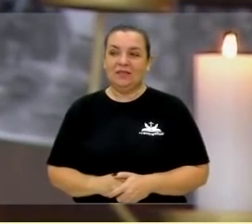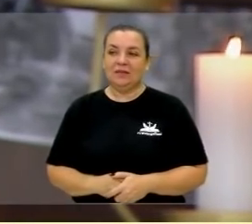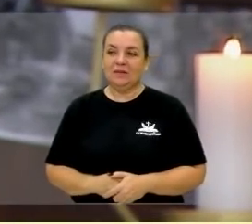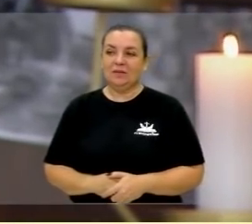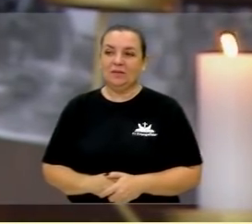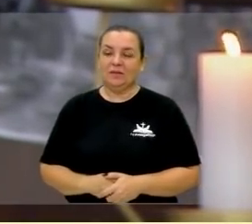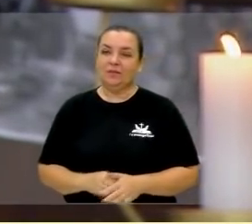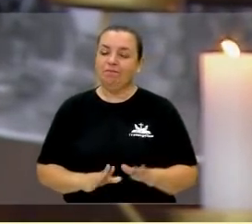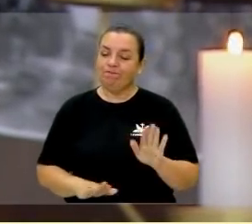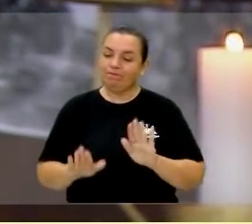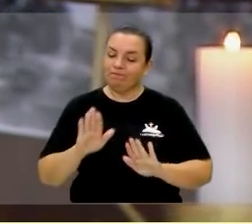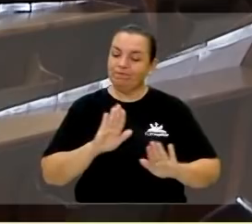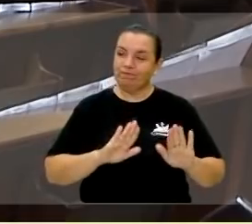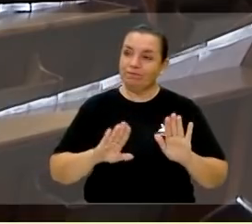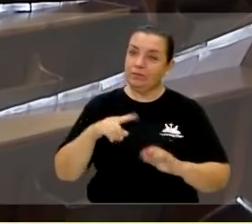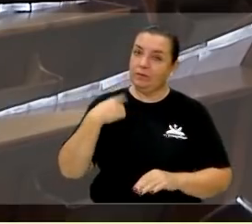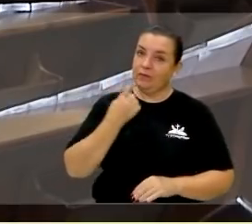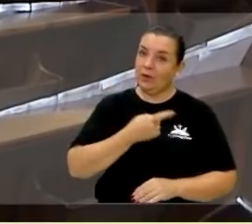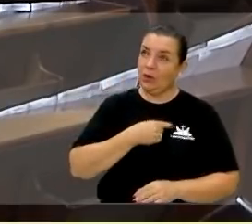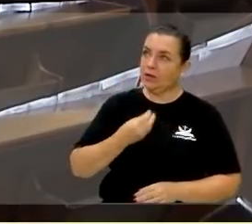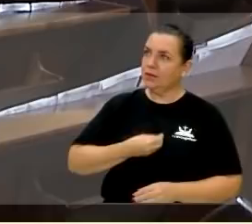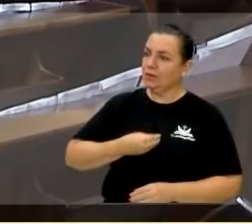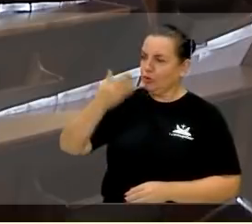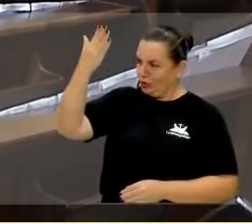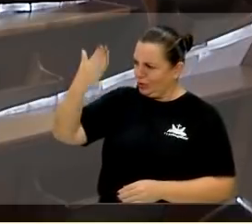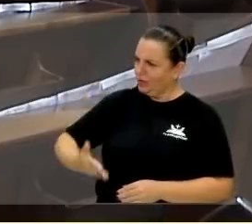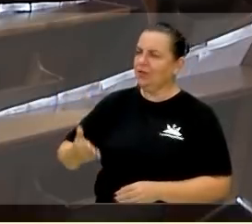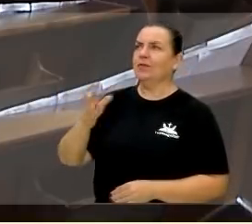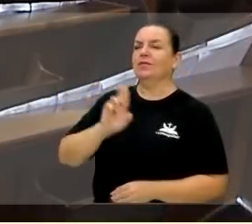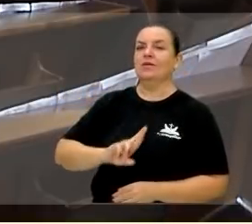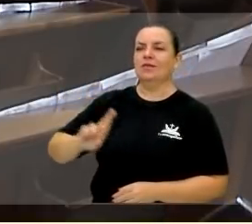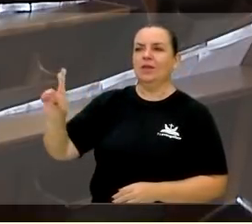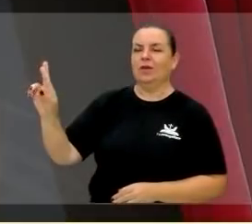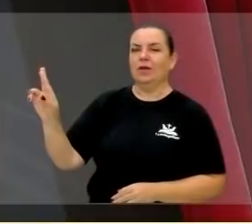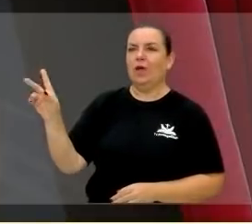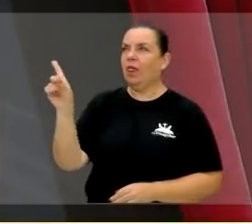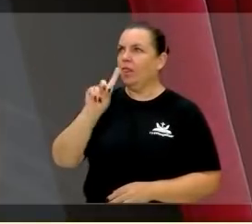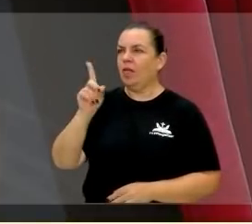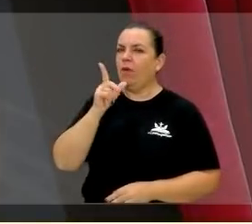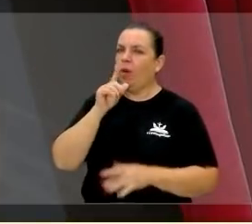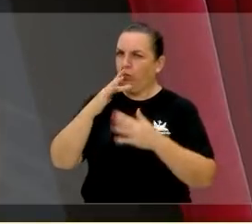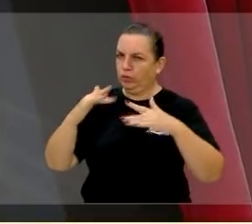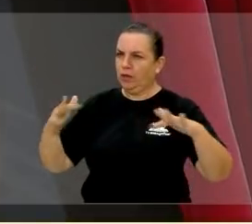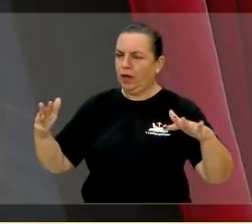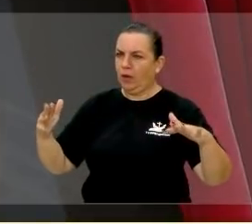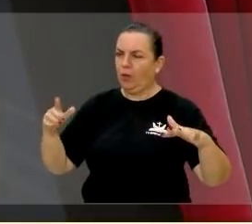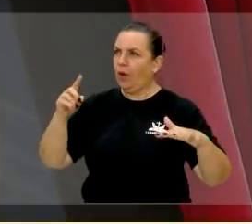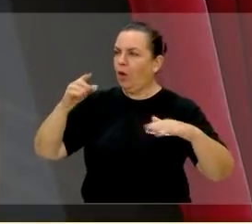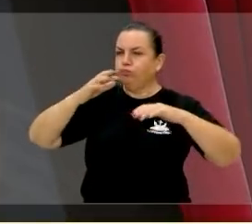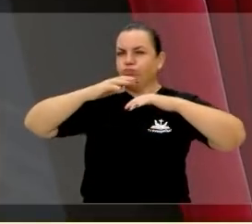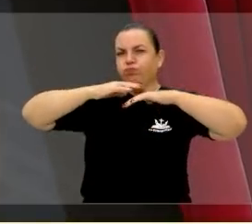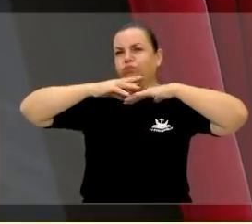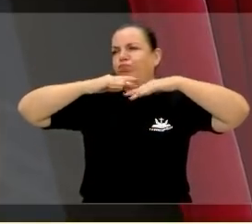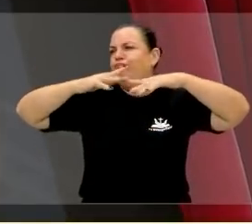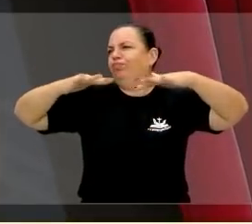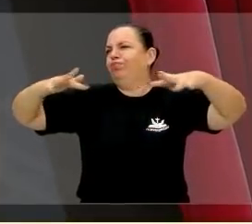Às vezes nós estamos diante do Senhor, não é um lago, é um oceano.